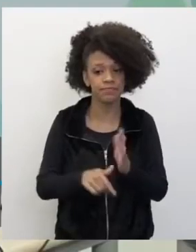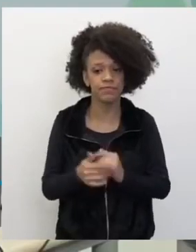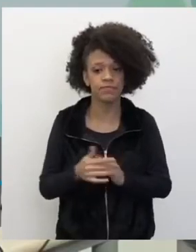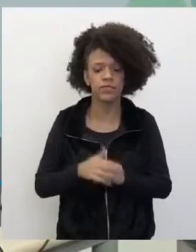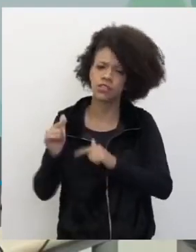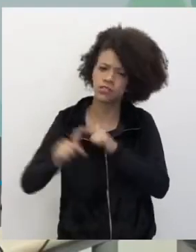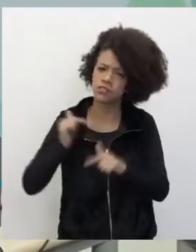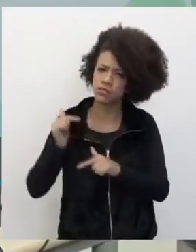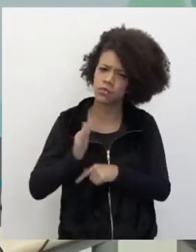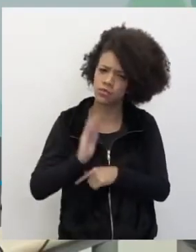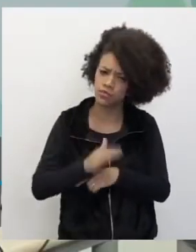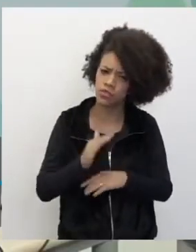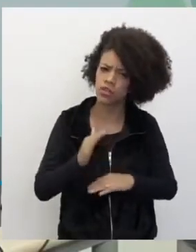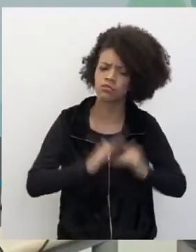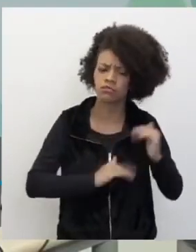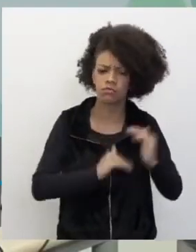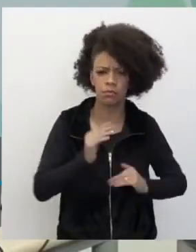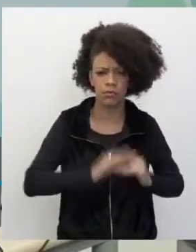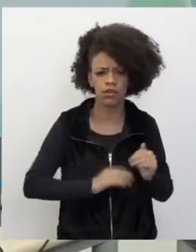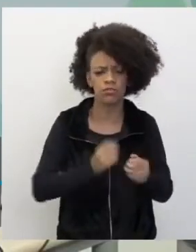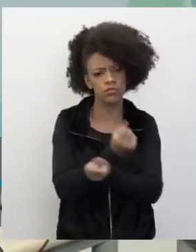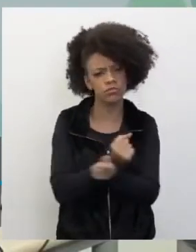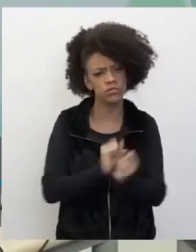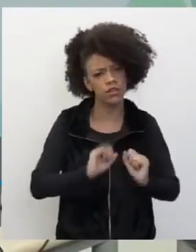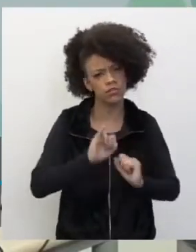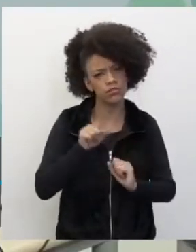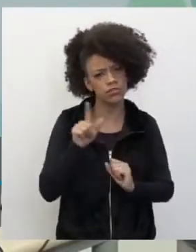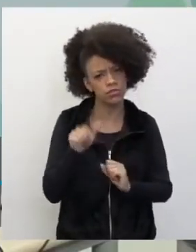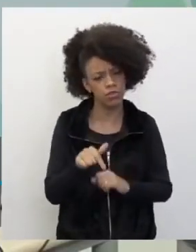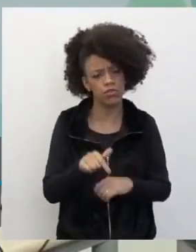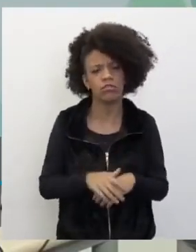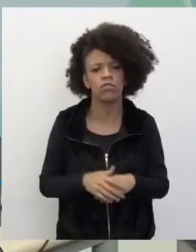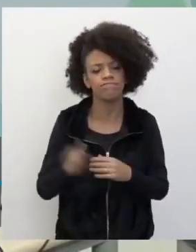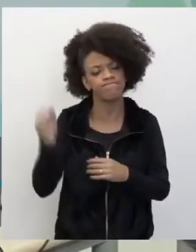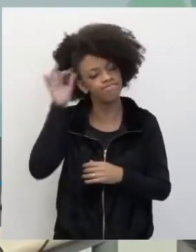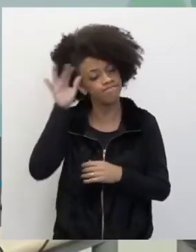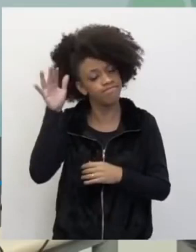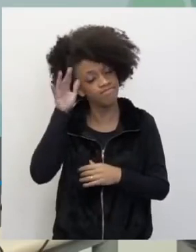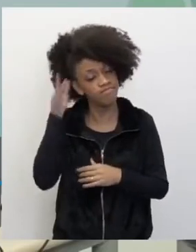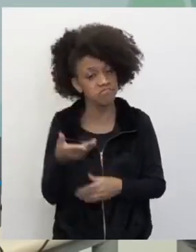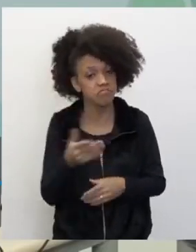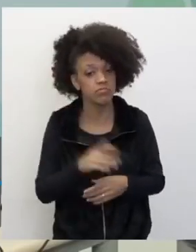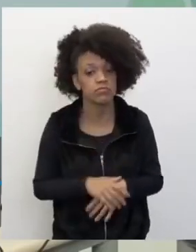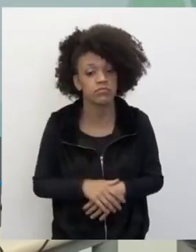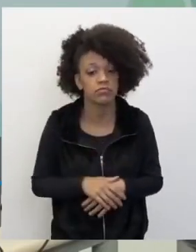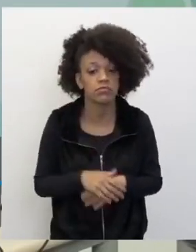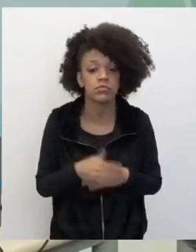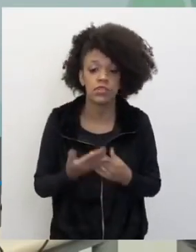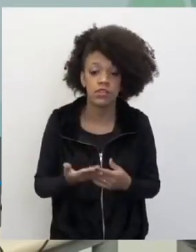trabalham já essa brincadeira dos escravos de Jó, né, essa ideia aqui, que é